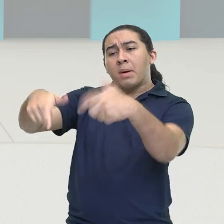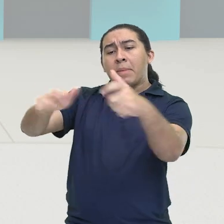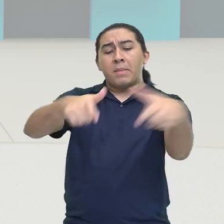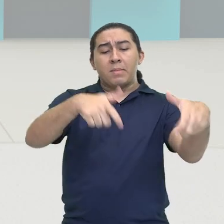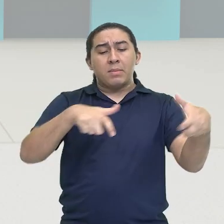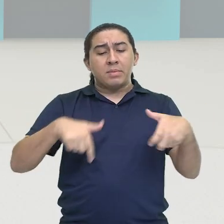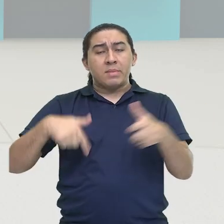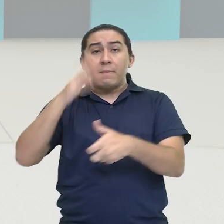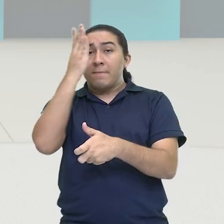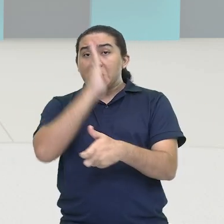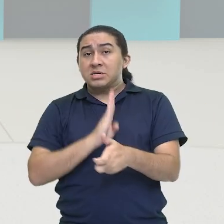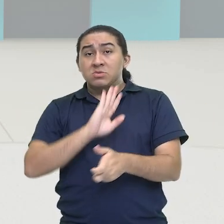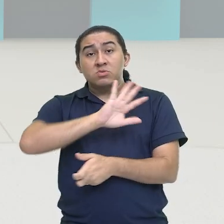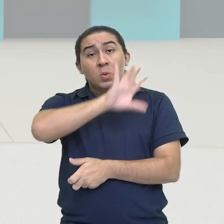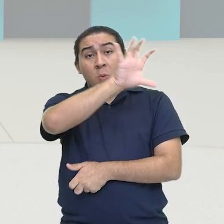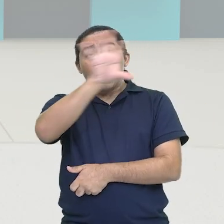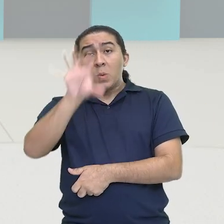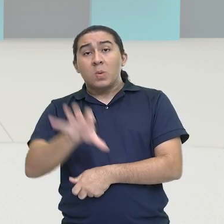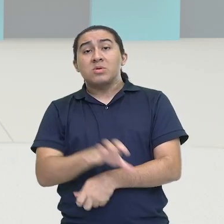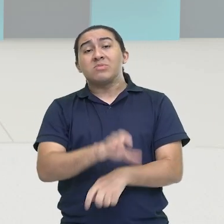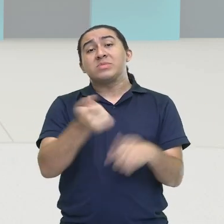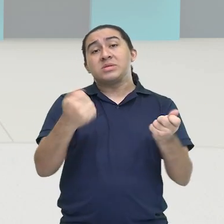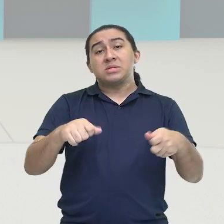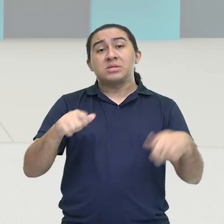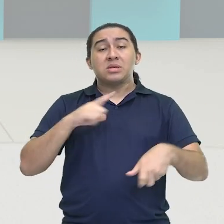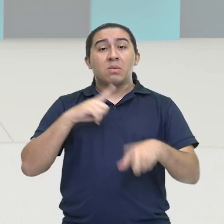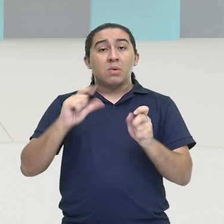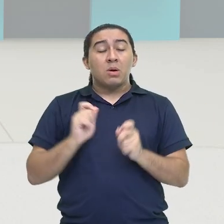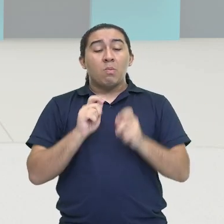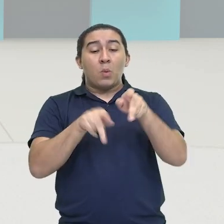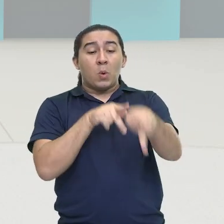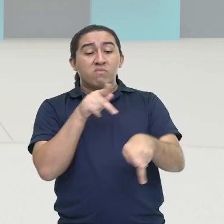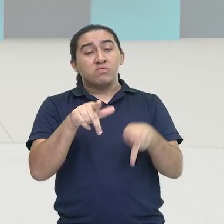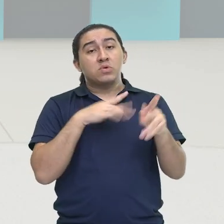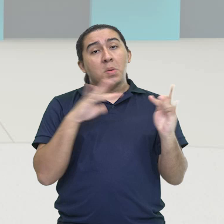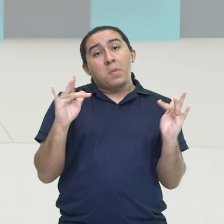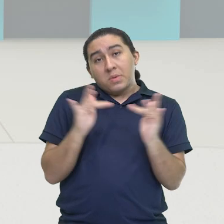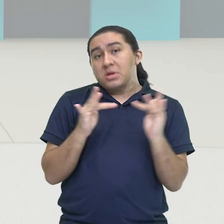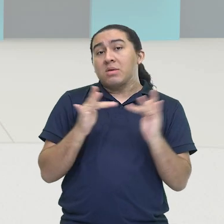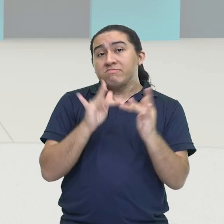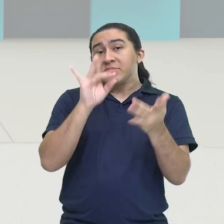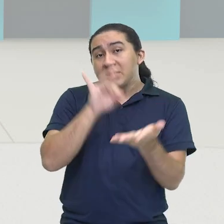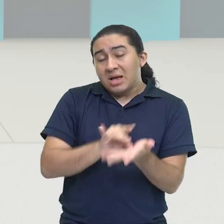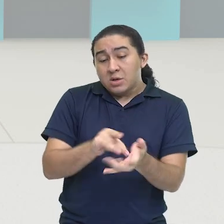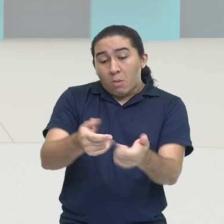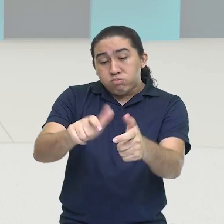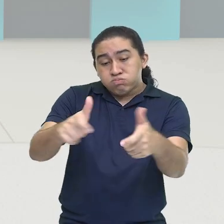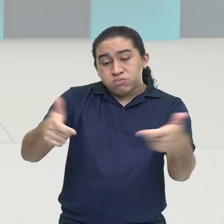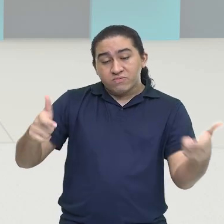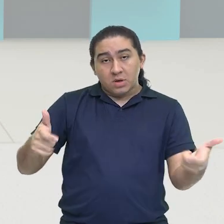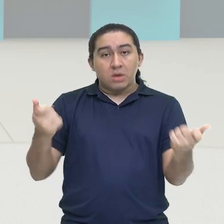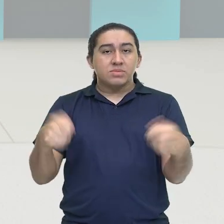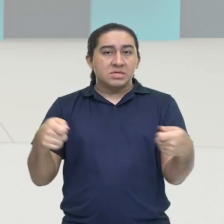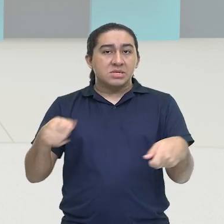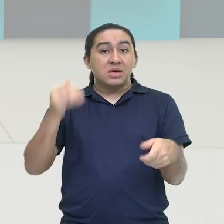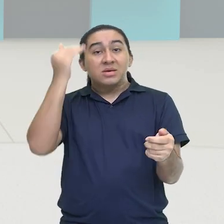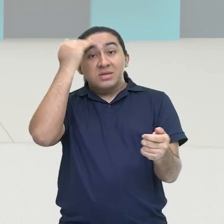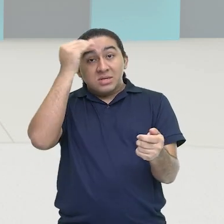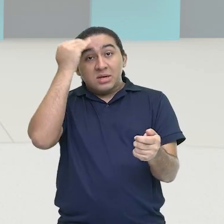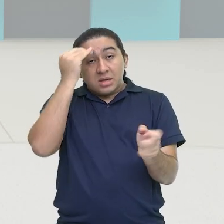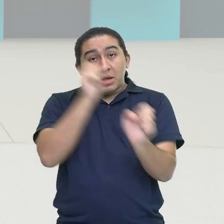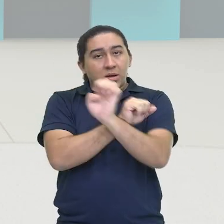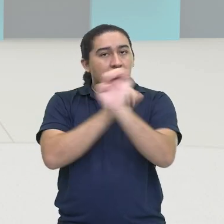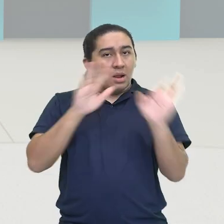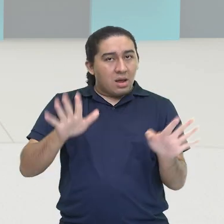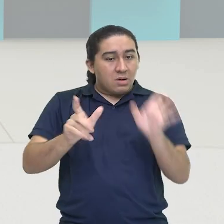do Brasil. Então, tem que alcançar um público grande, né? Um público que compreenda, seja